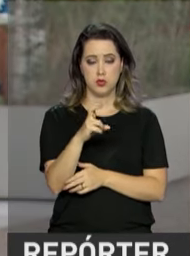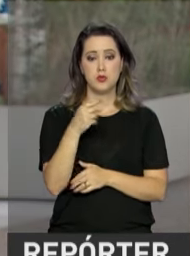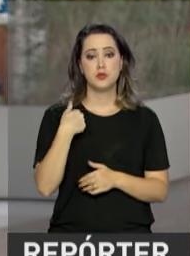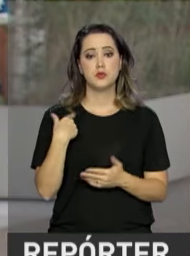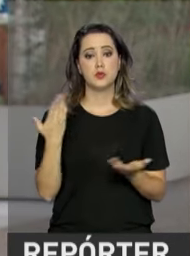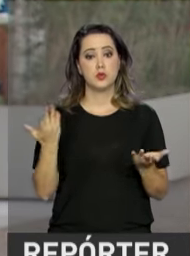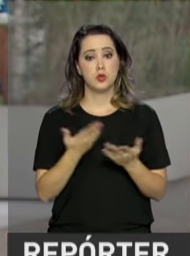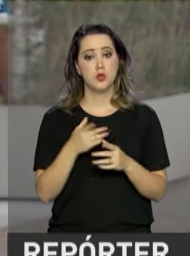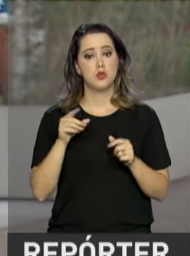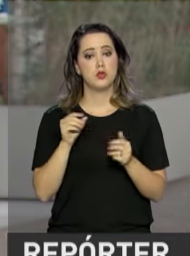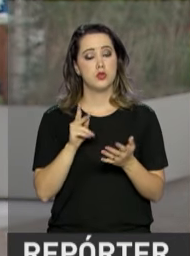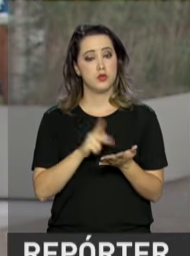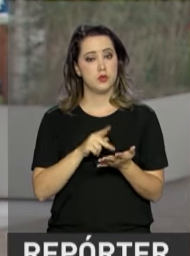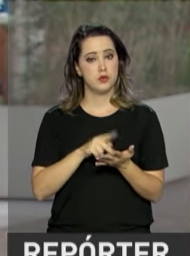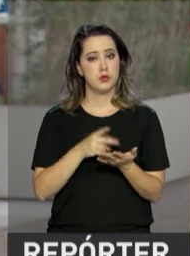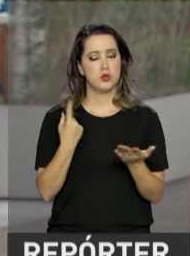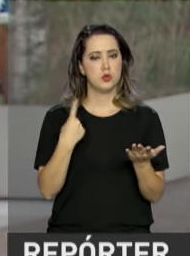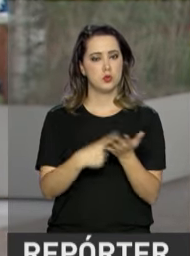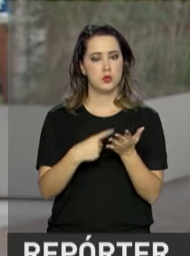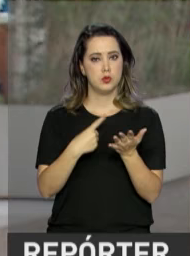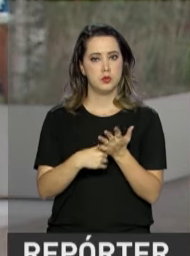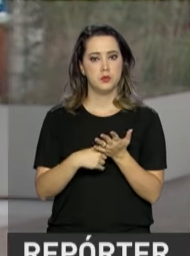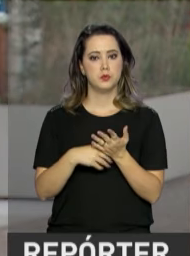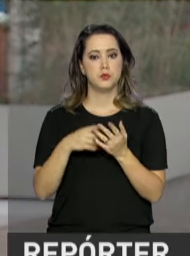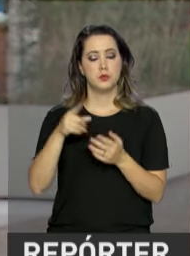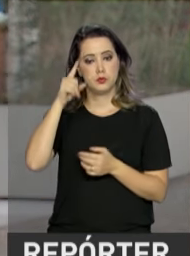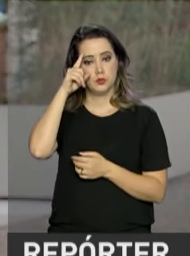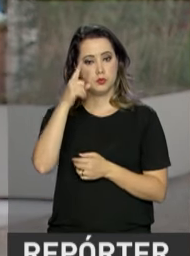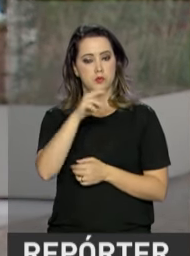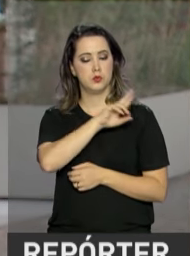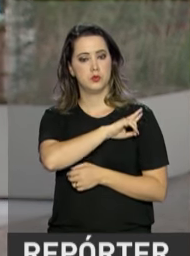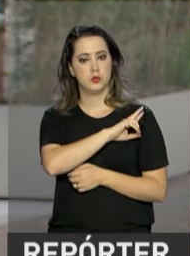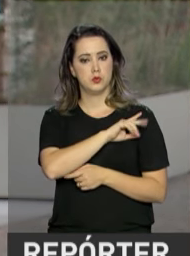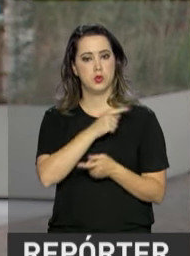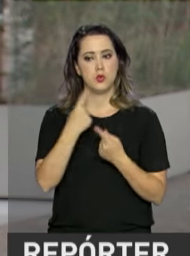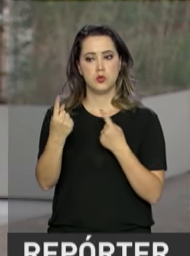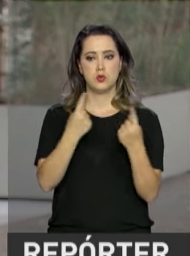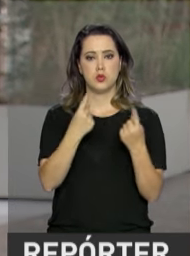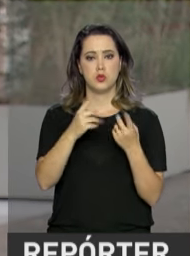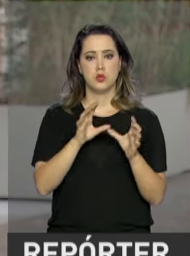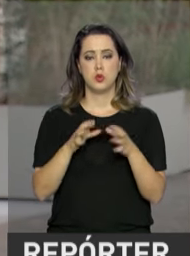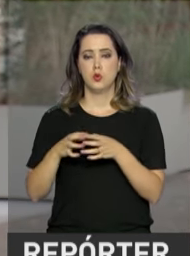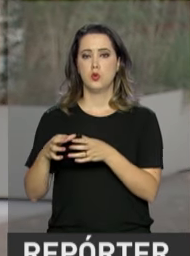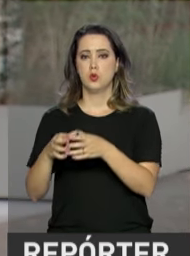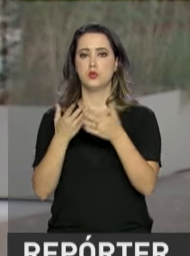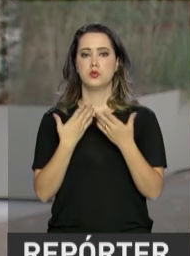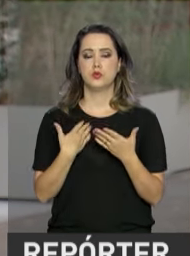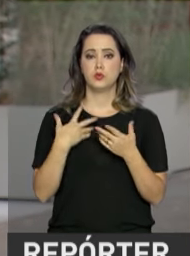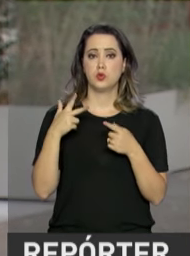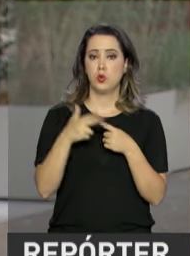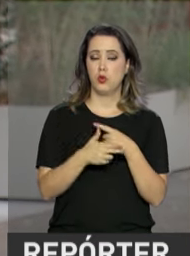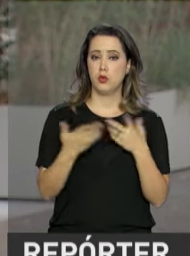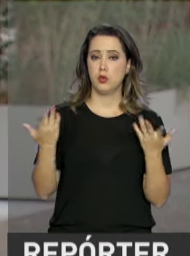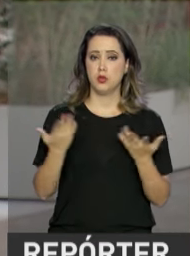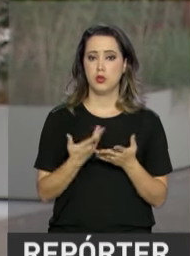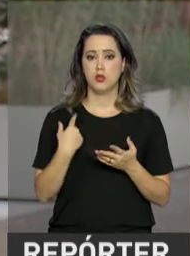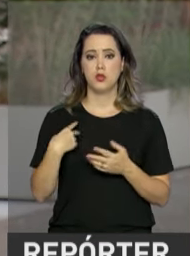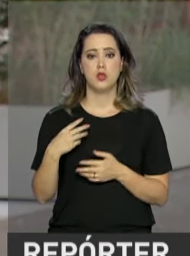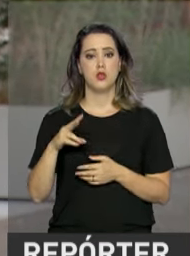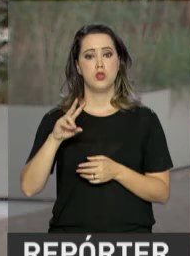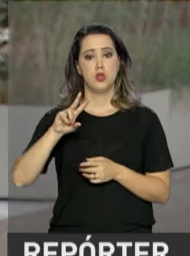Na prática, a convenção vai estabelecer as responsabilidades e deveres de cada parte, restringir a chamada